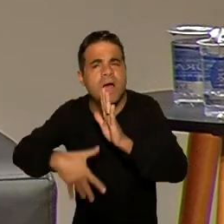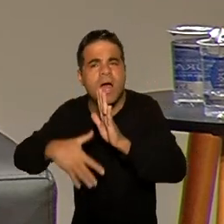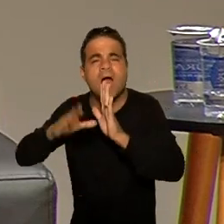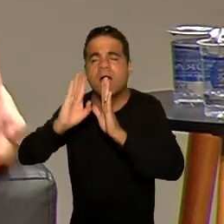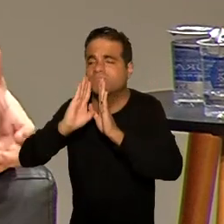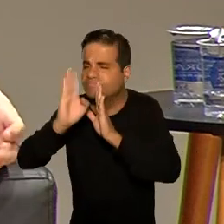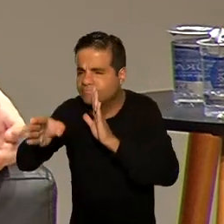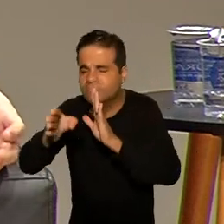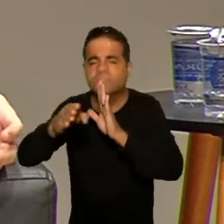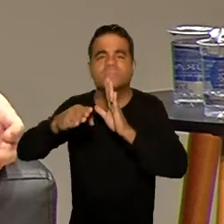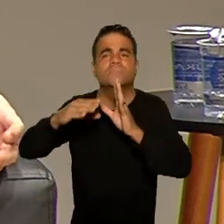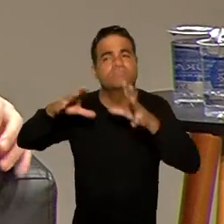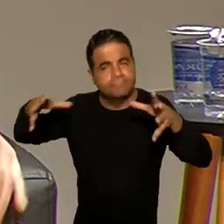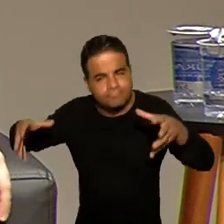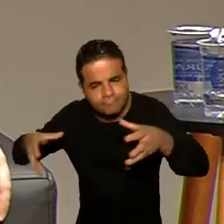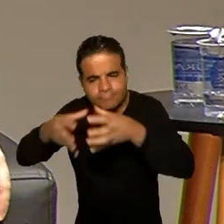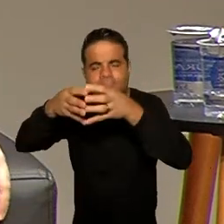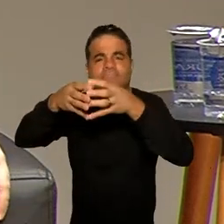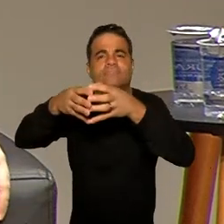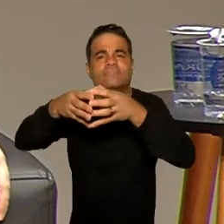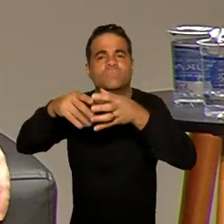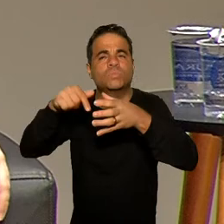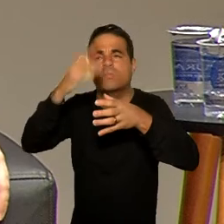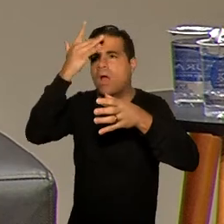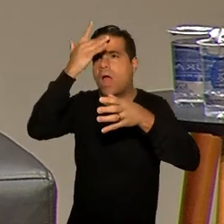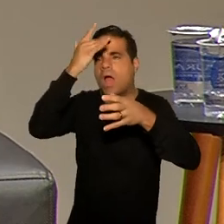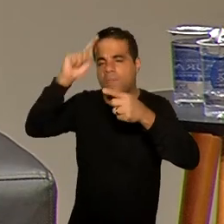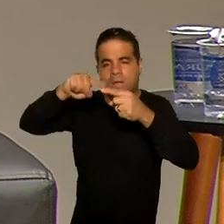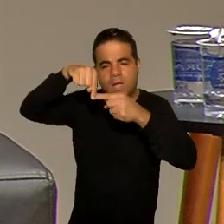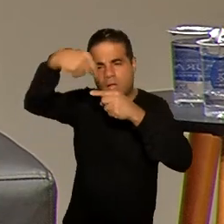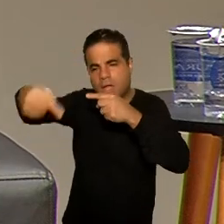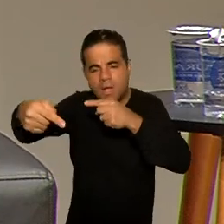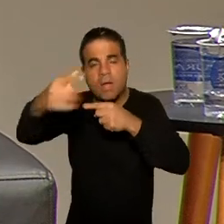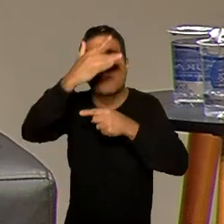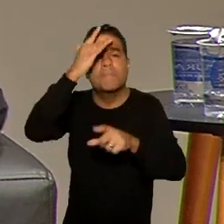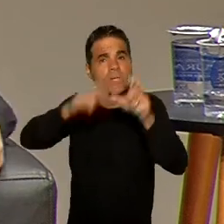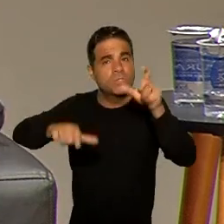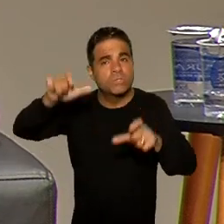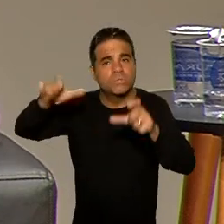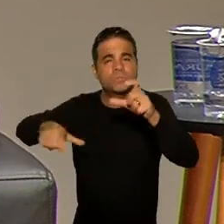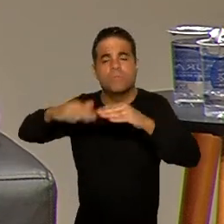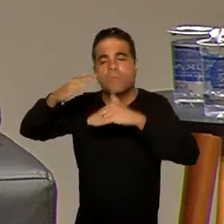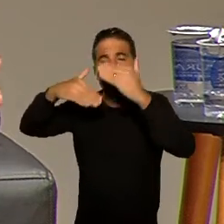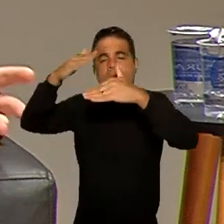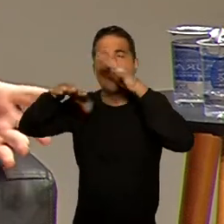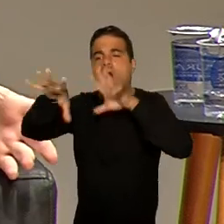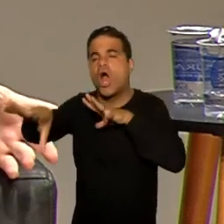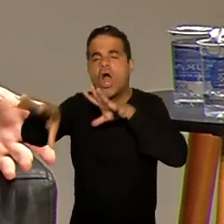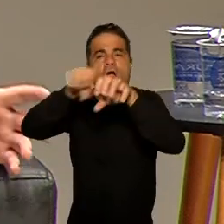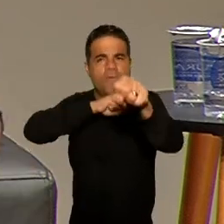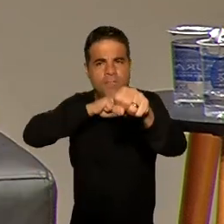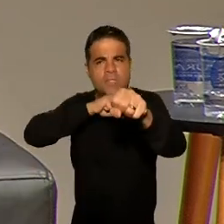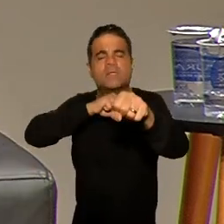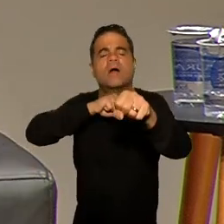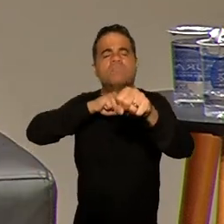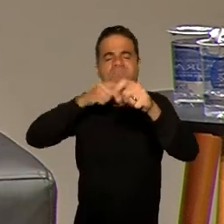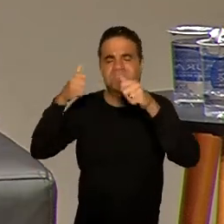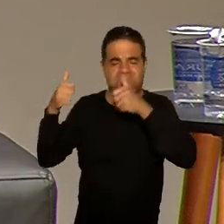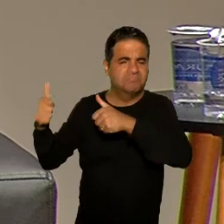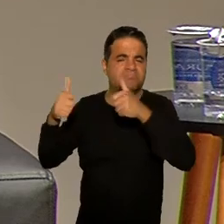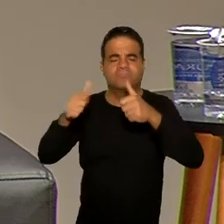mas que vão endereçar esses públicos do amanhã né ou essas pessoas em processo de formação seria o nível